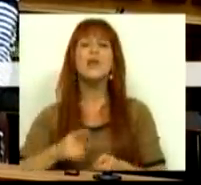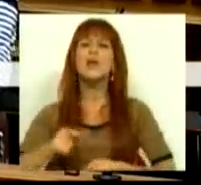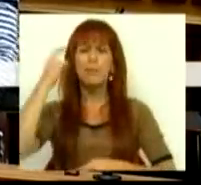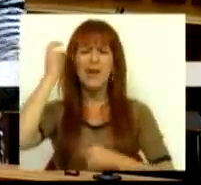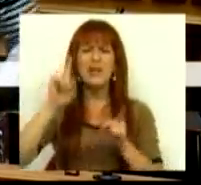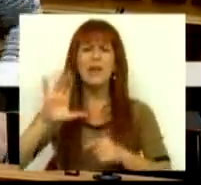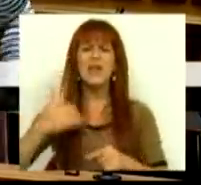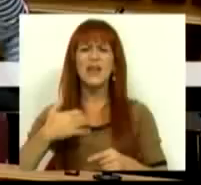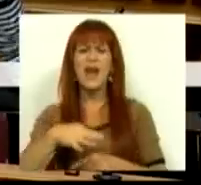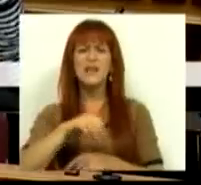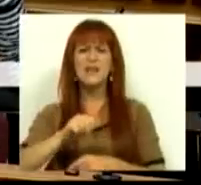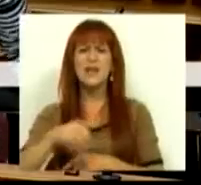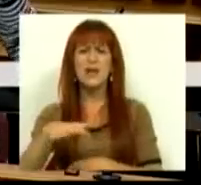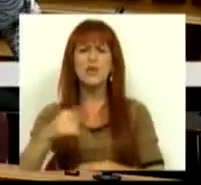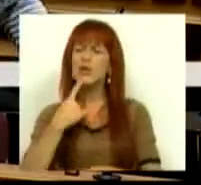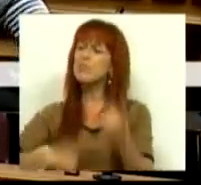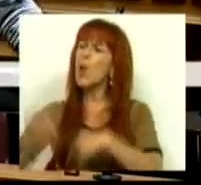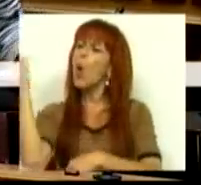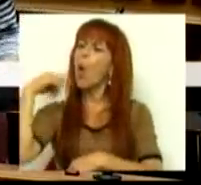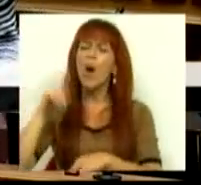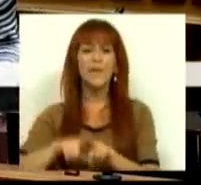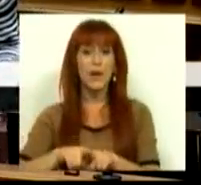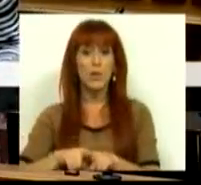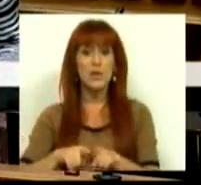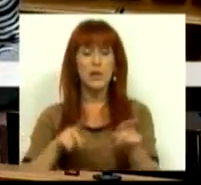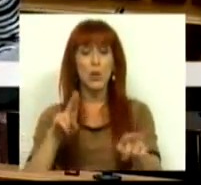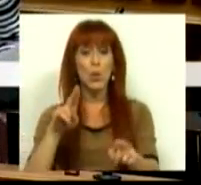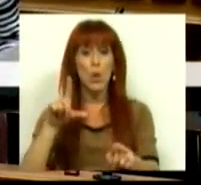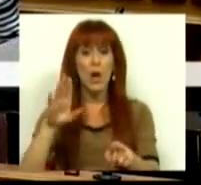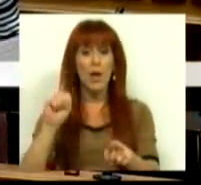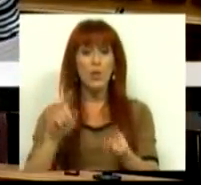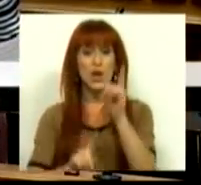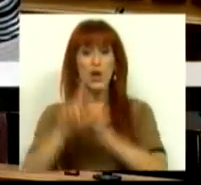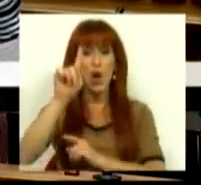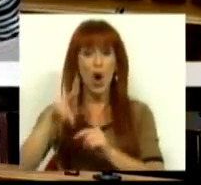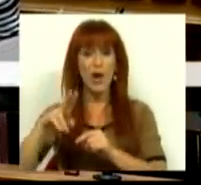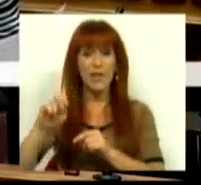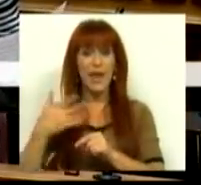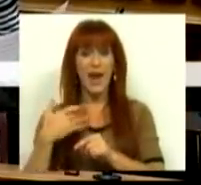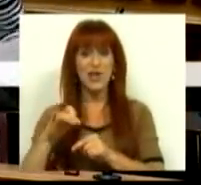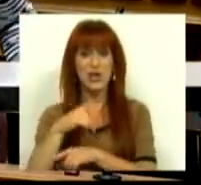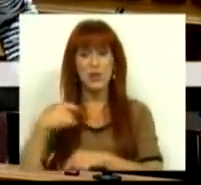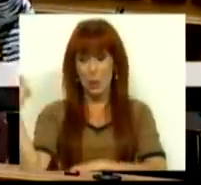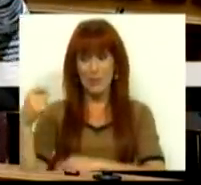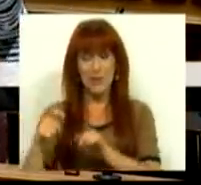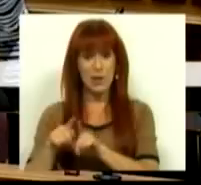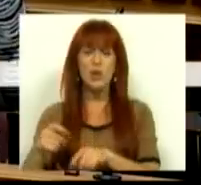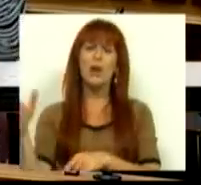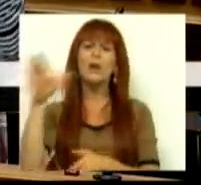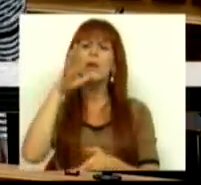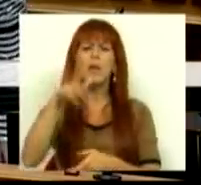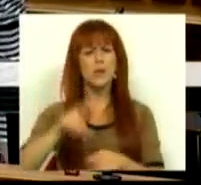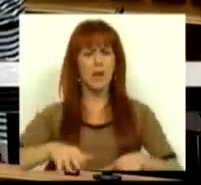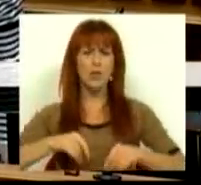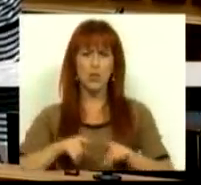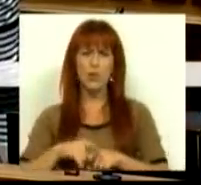também o CDS da situação denunciada ontem da ULS do Nordeste, em que o seu Presidente vem dizer,